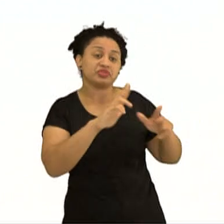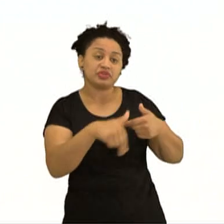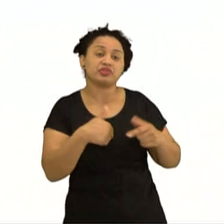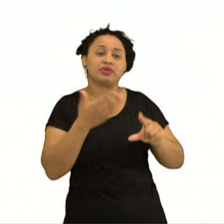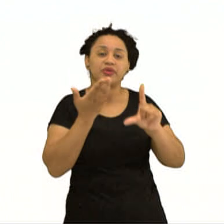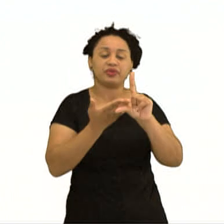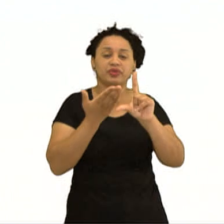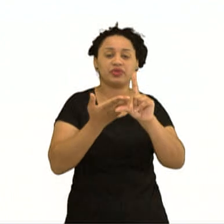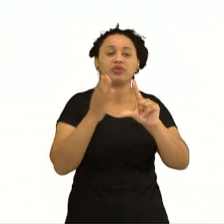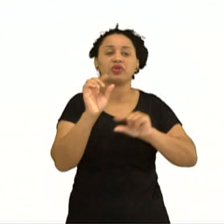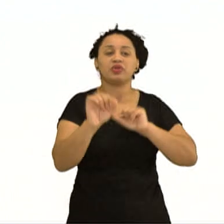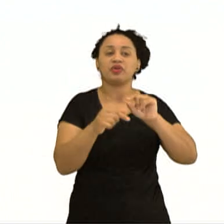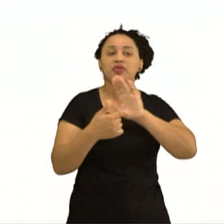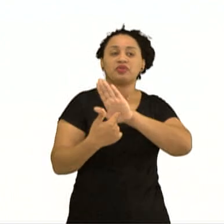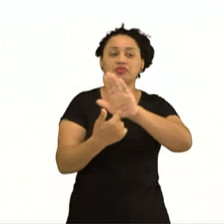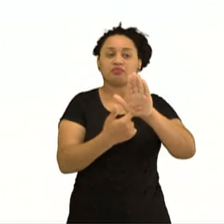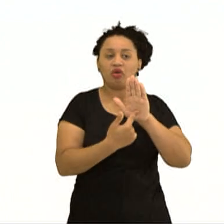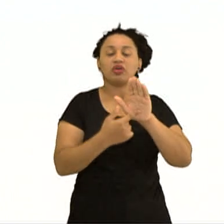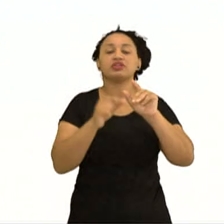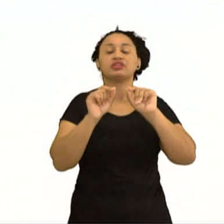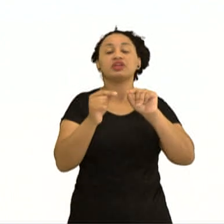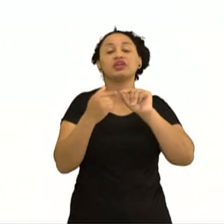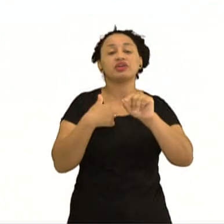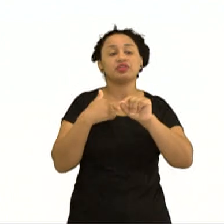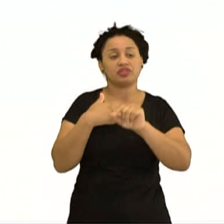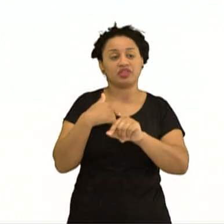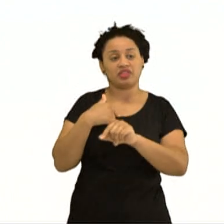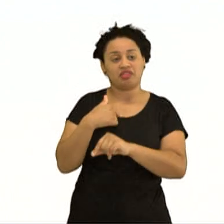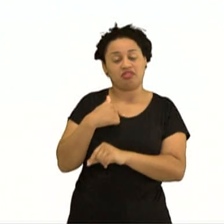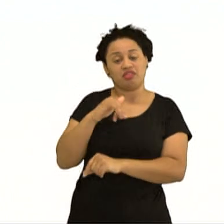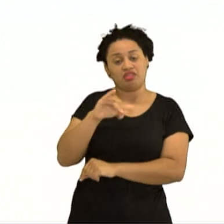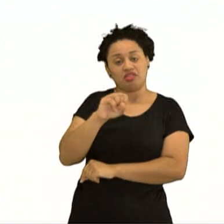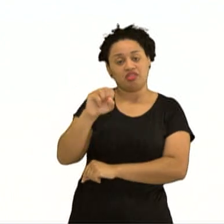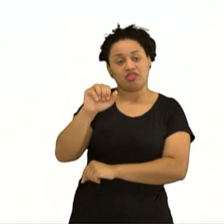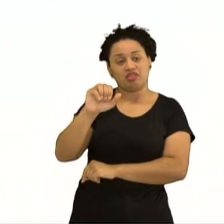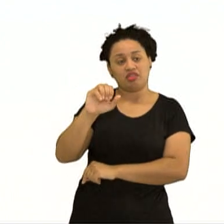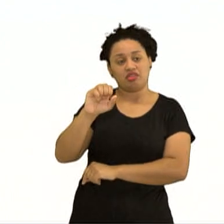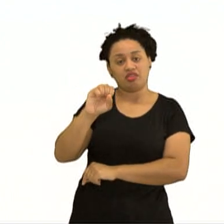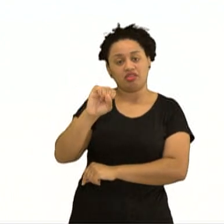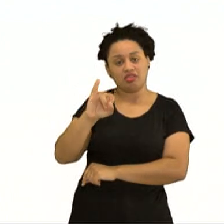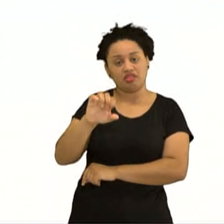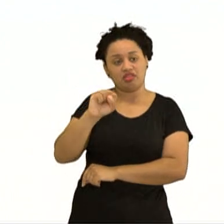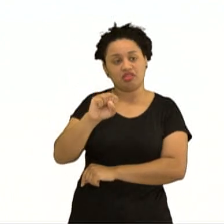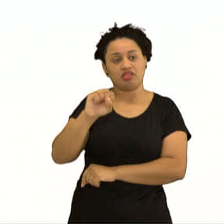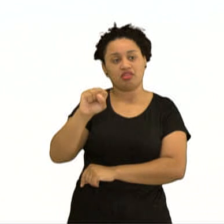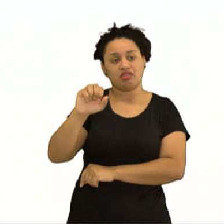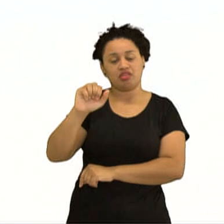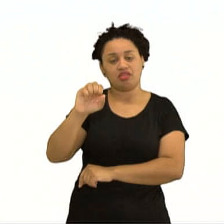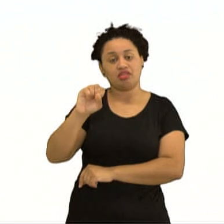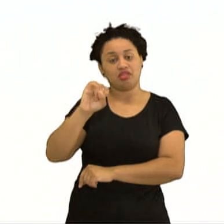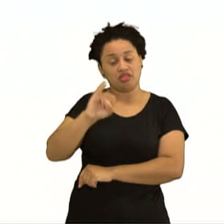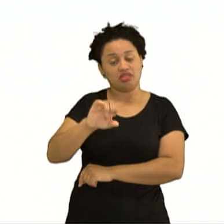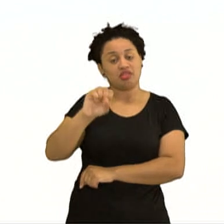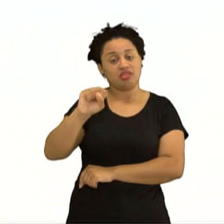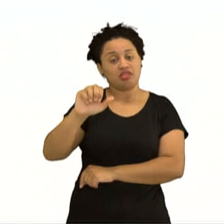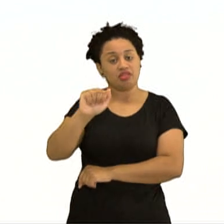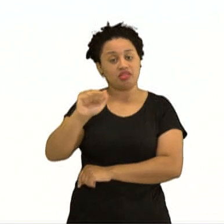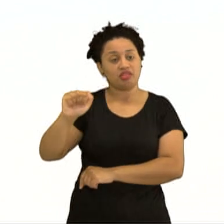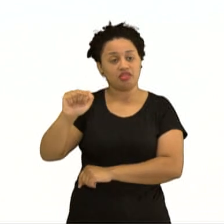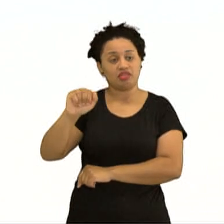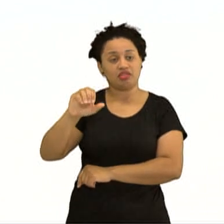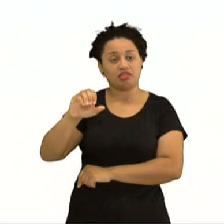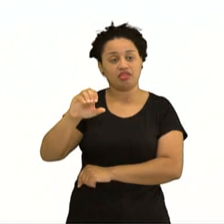uma referência a Sir Isaac Newton. Se eu vi mais longe, foi por estar sobre ombros de gigantes.